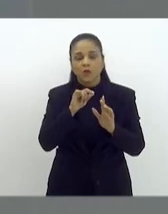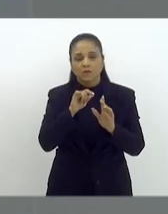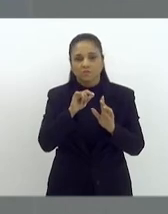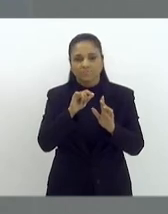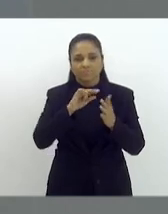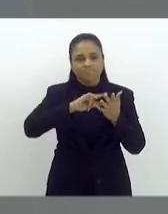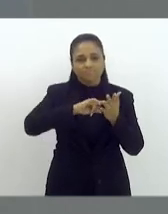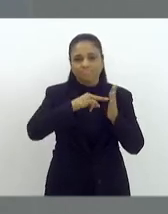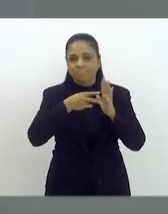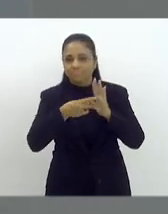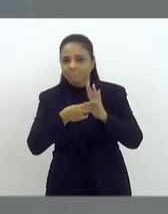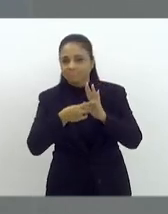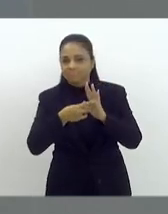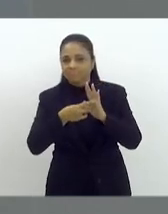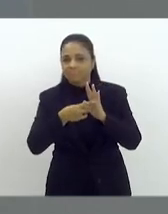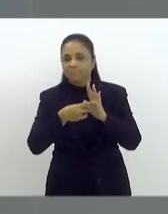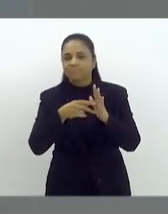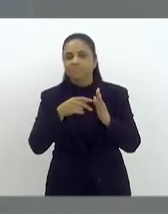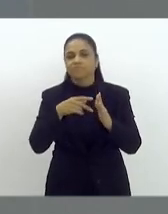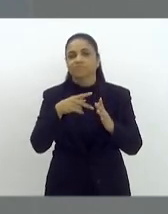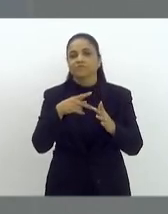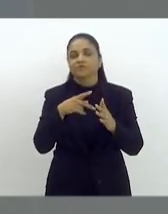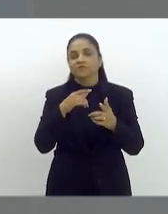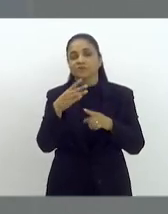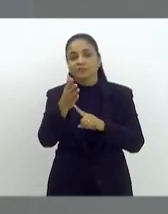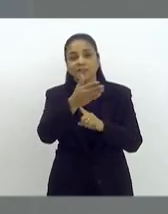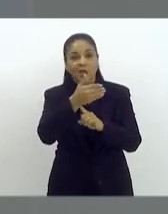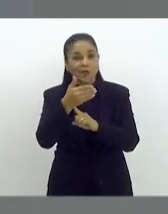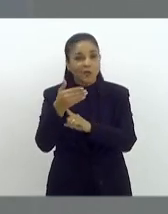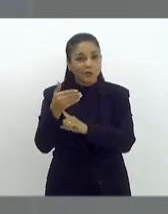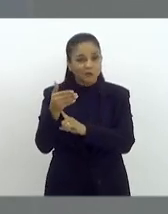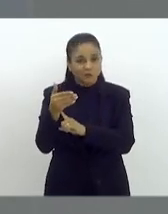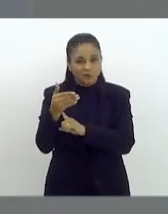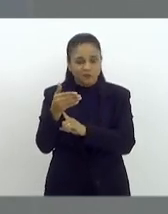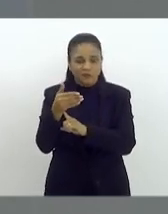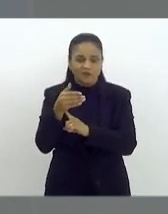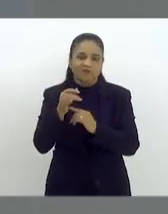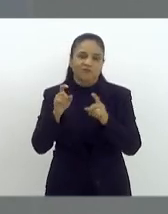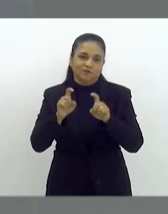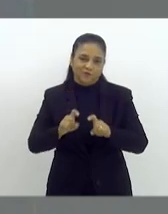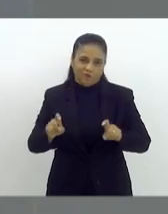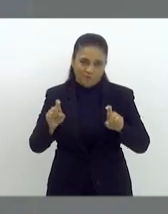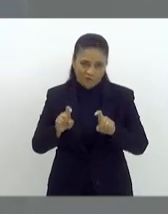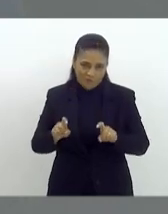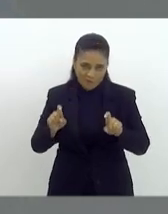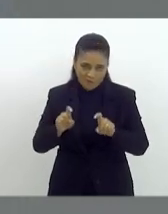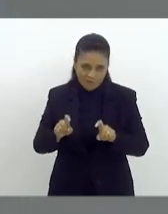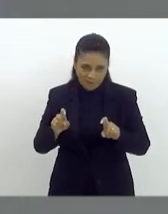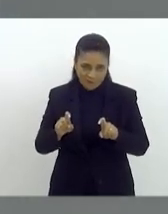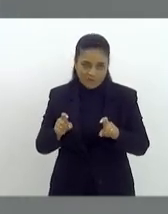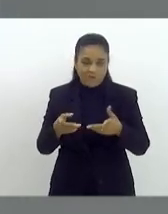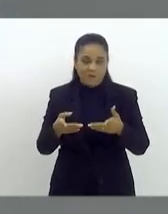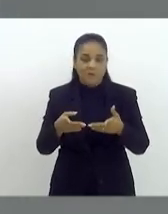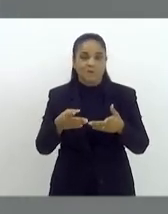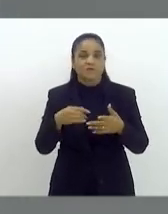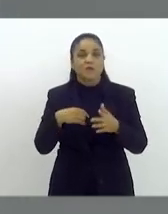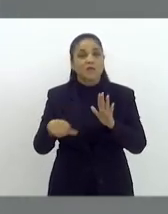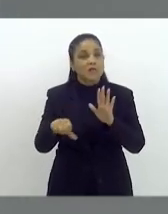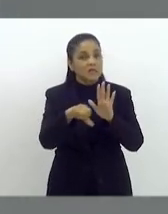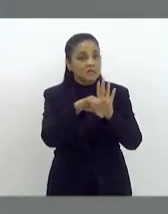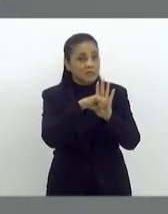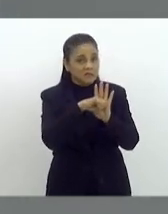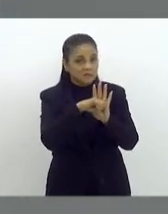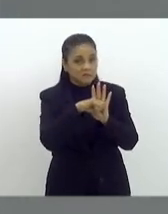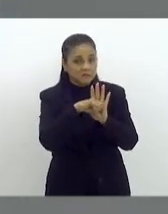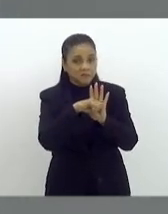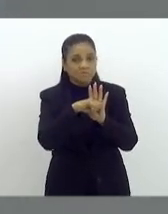valer né de dispositivos tecnológicos dispositivos de informática por vezes esses crimes vão